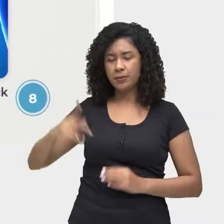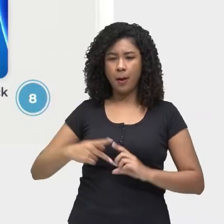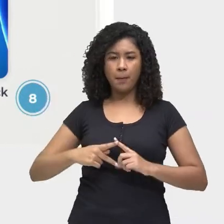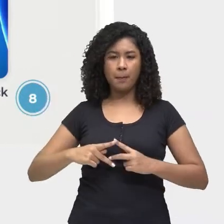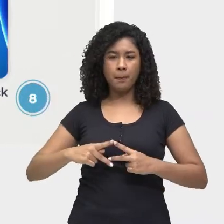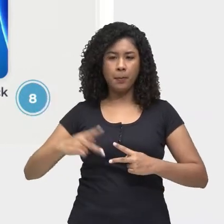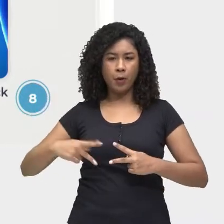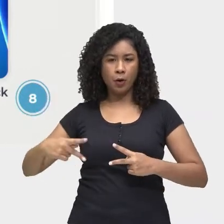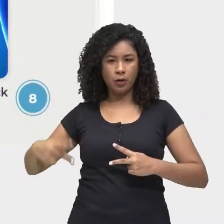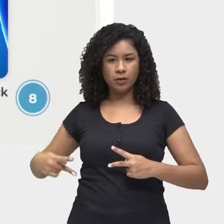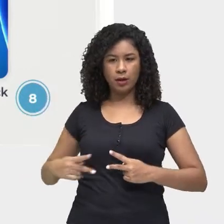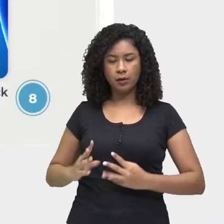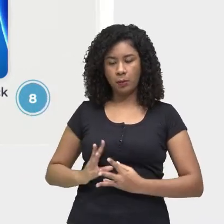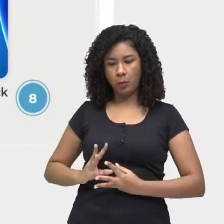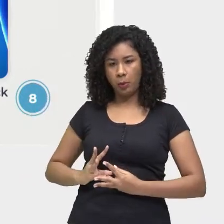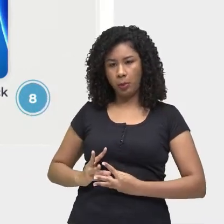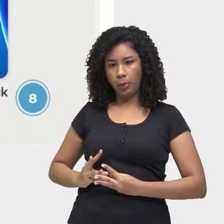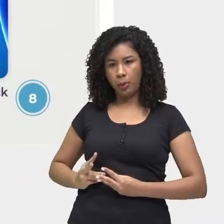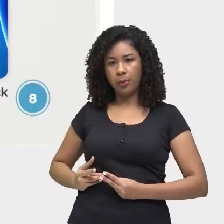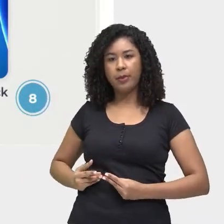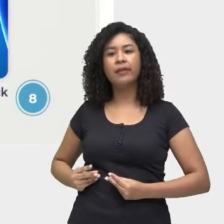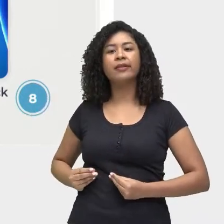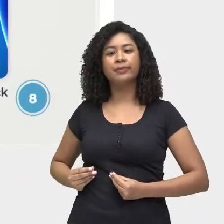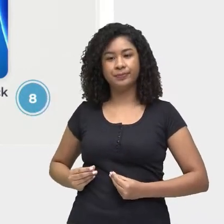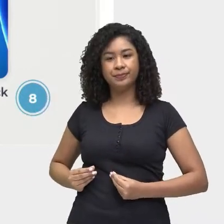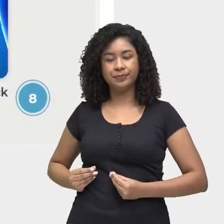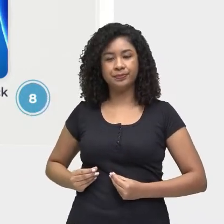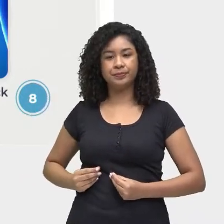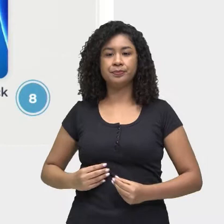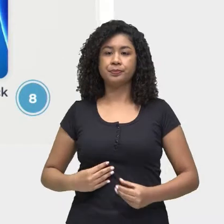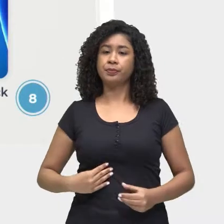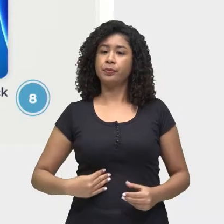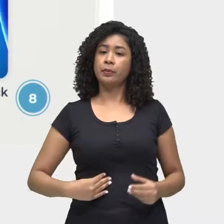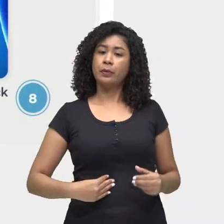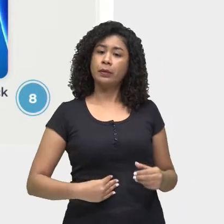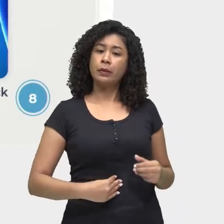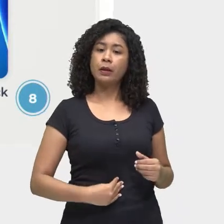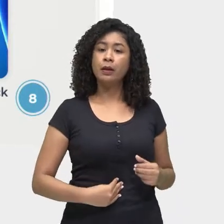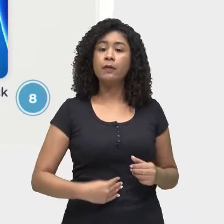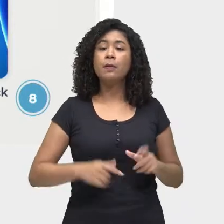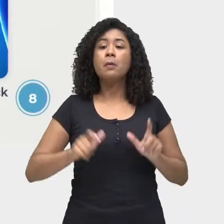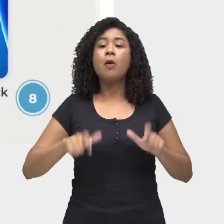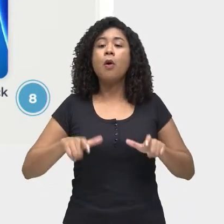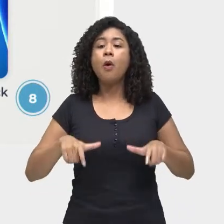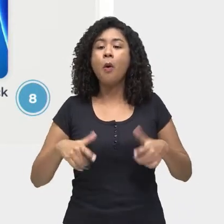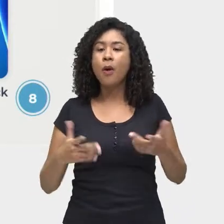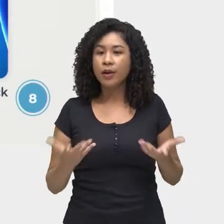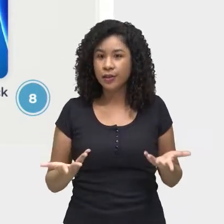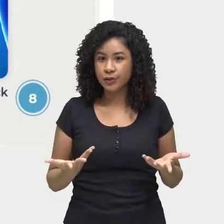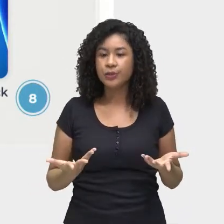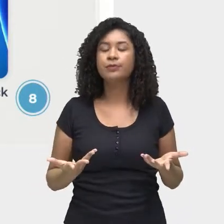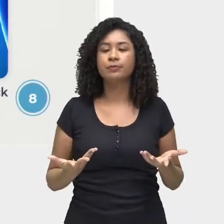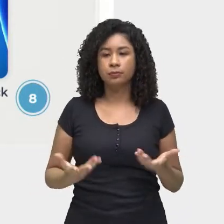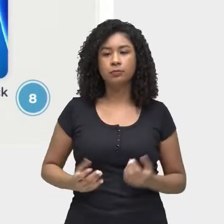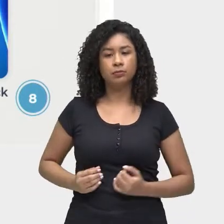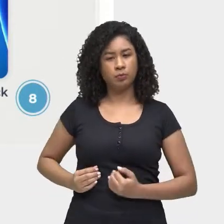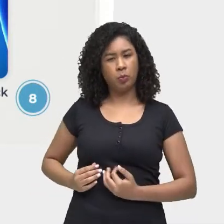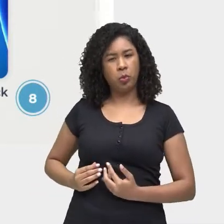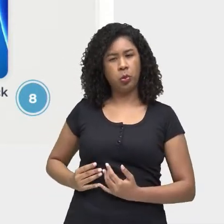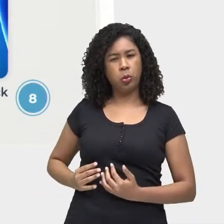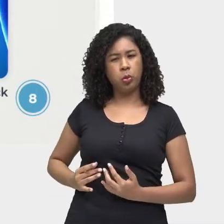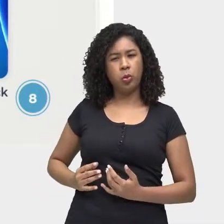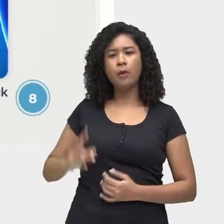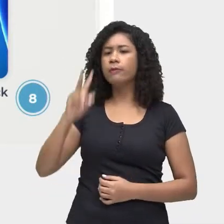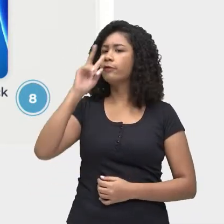certo? Depois que esse alimento saiu do estômago, ele sai extremamente ácido do estômago,